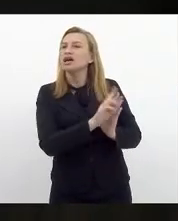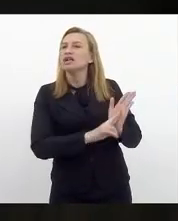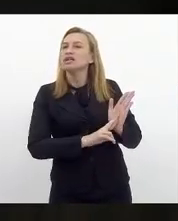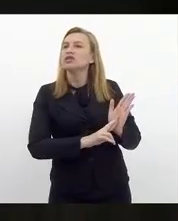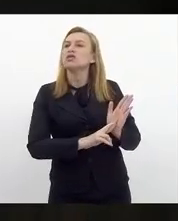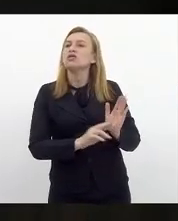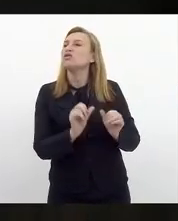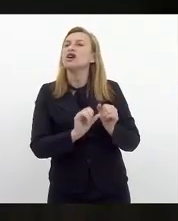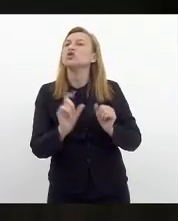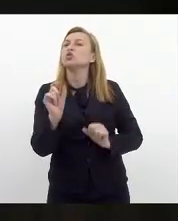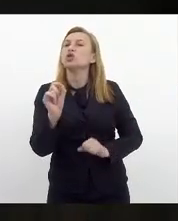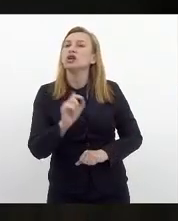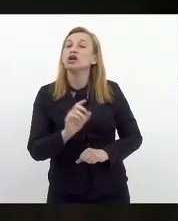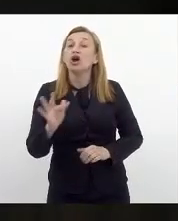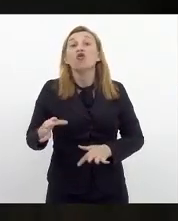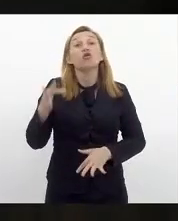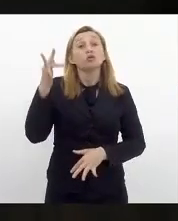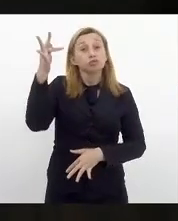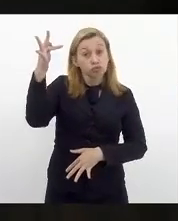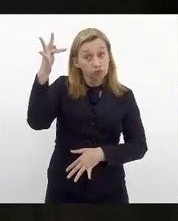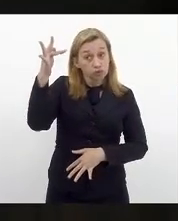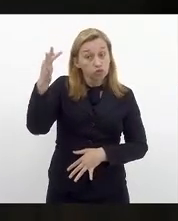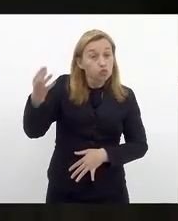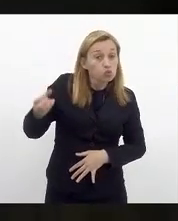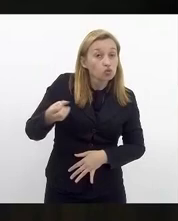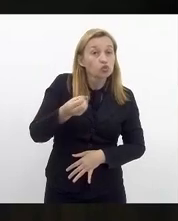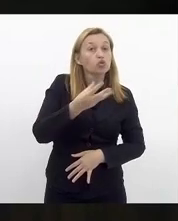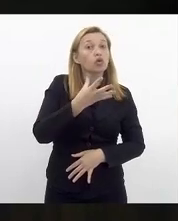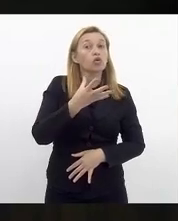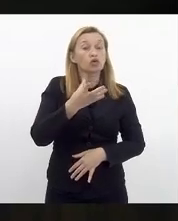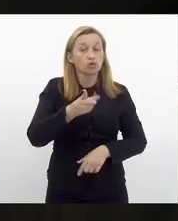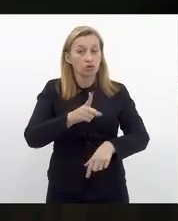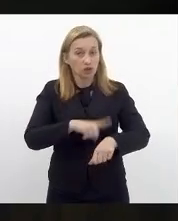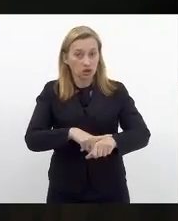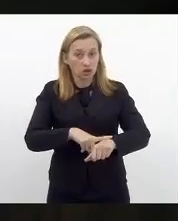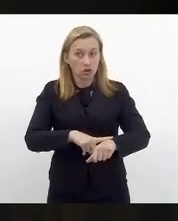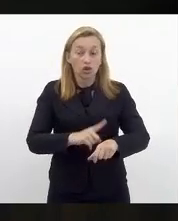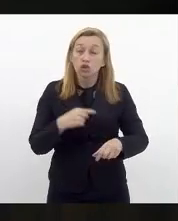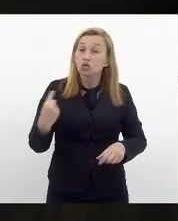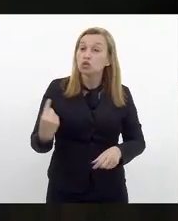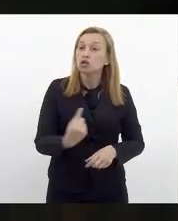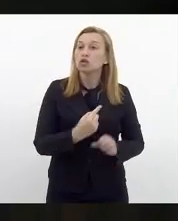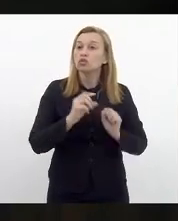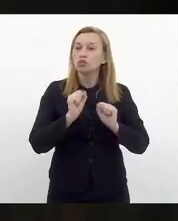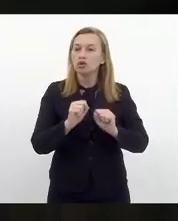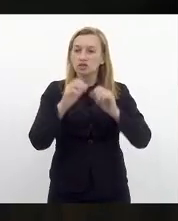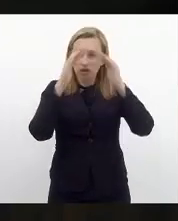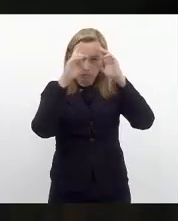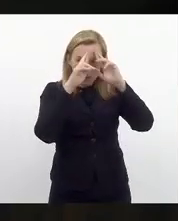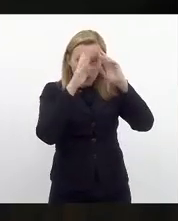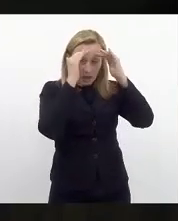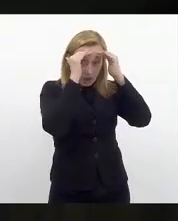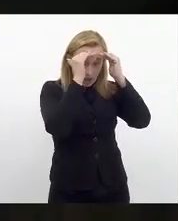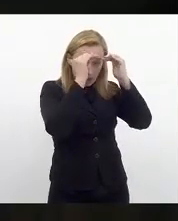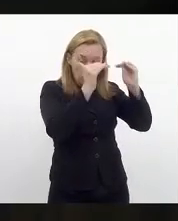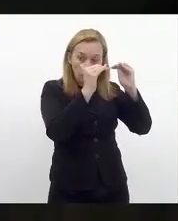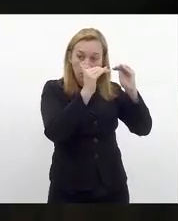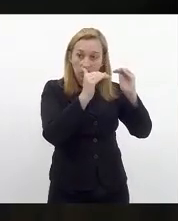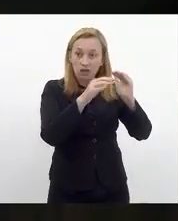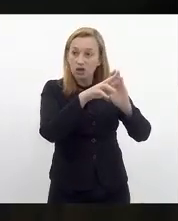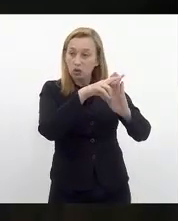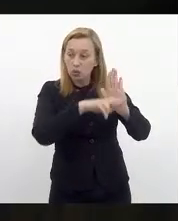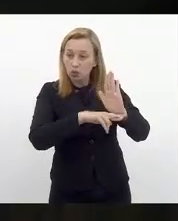faz é que futuramente uma nova conjuntura nós possamos respeitar os critérios que estão